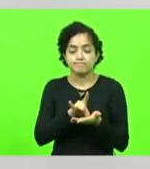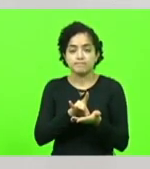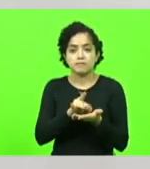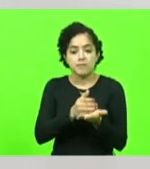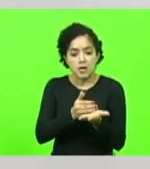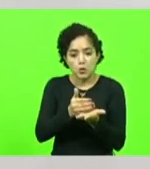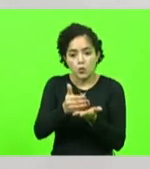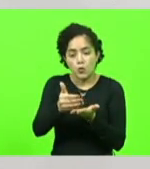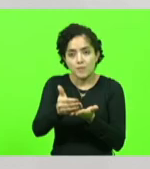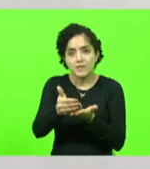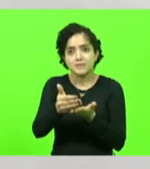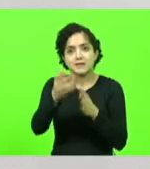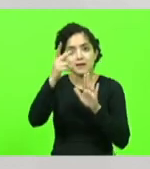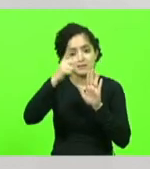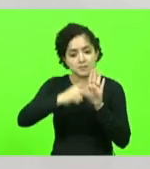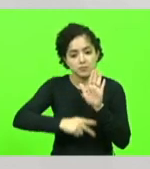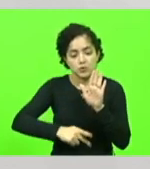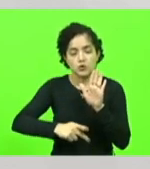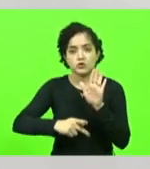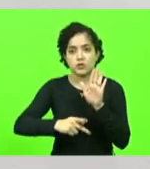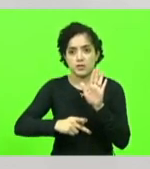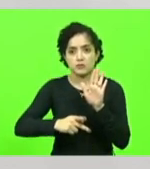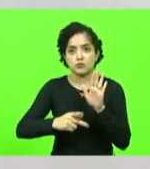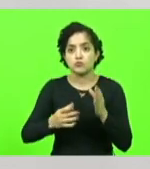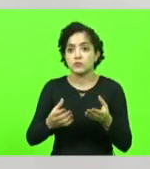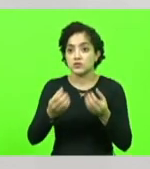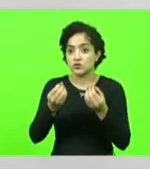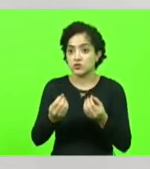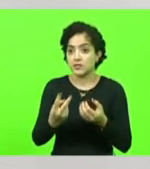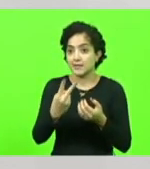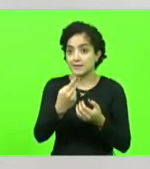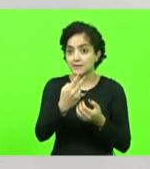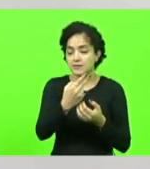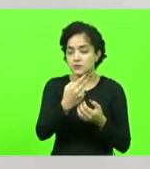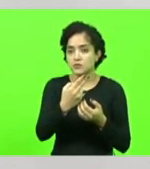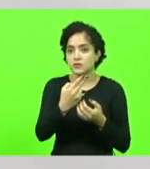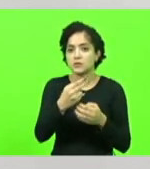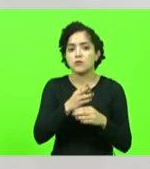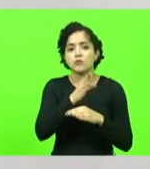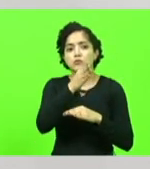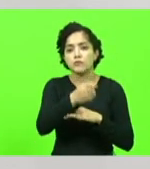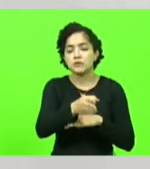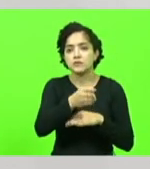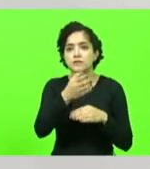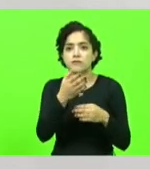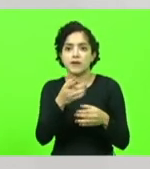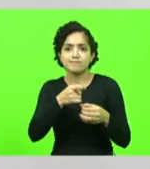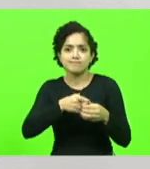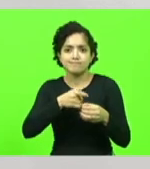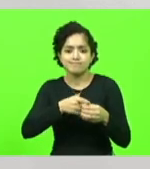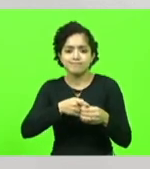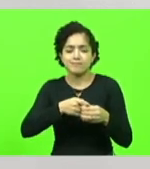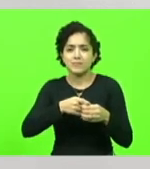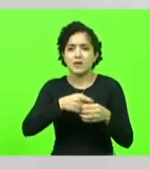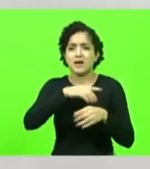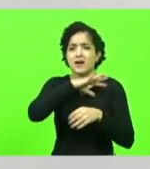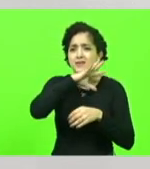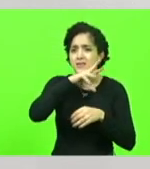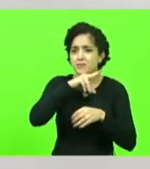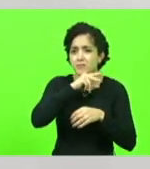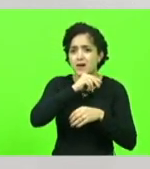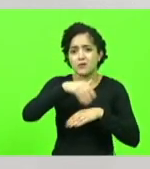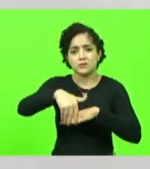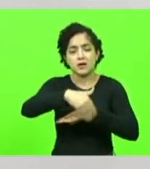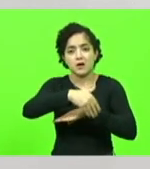esse programa tão importante de castrações, porque quando tu vai numa cidade, tem muito animal. Muito